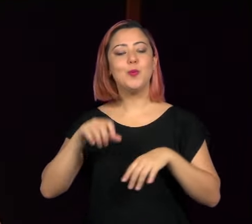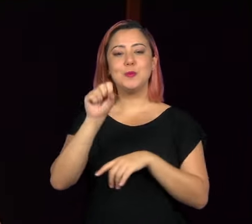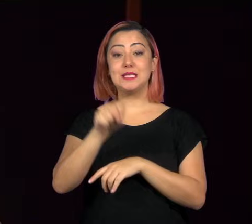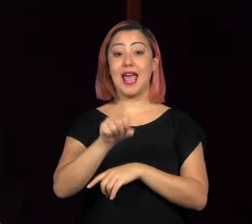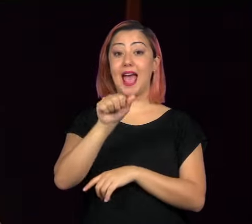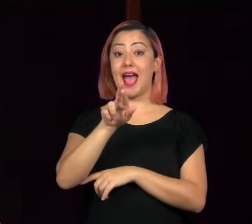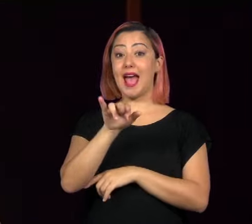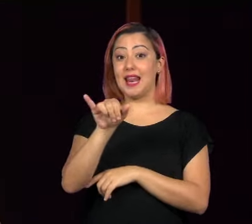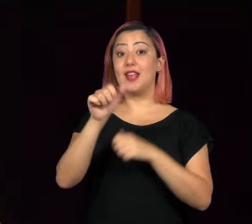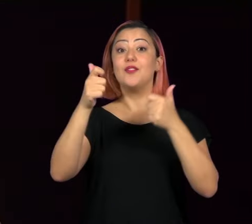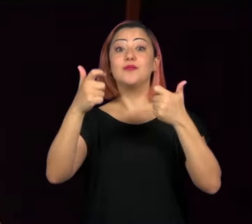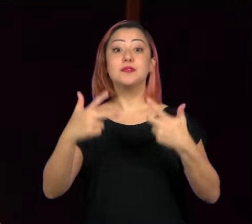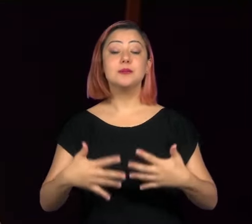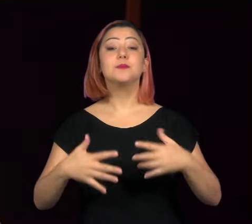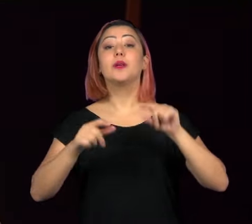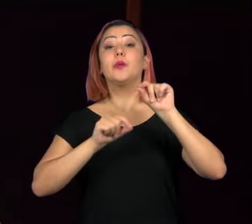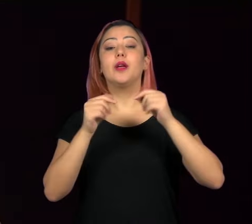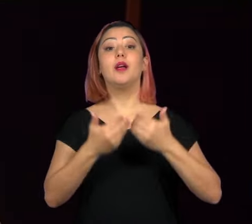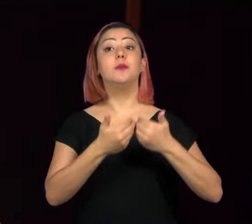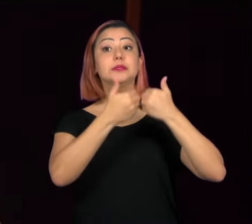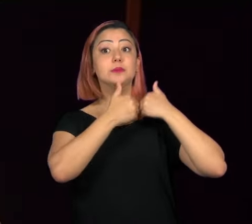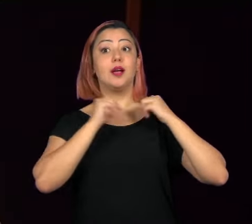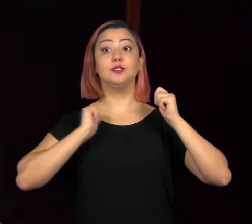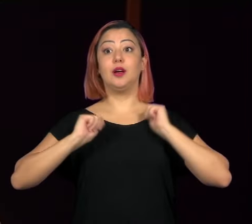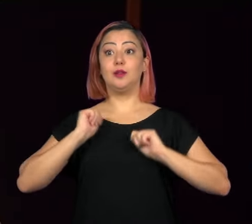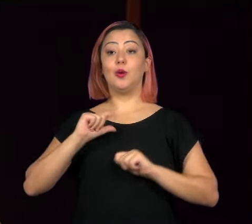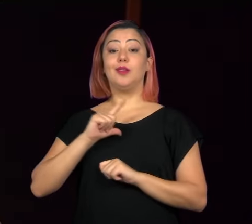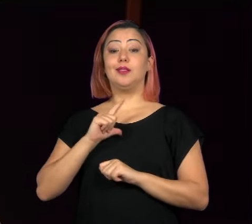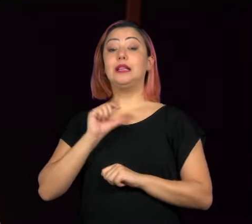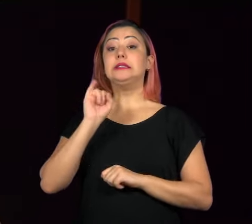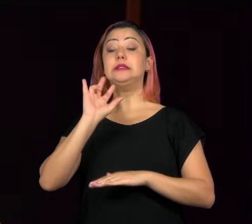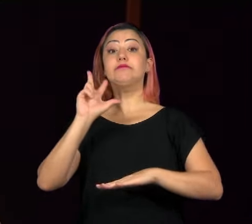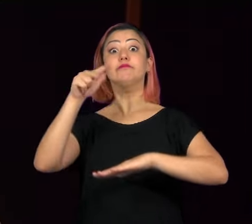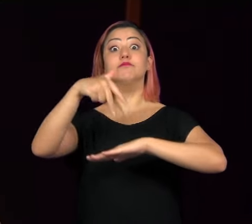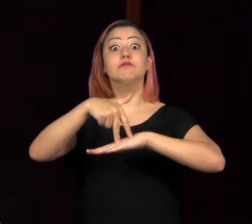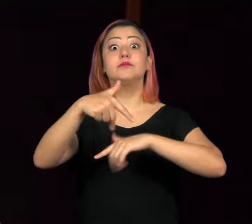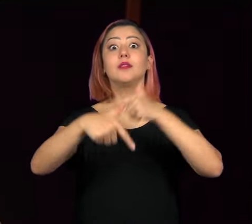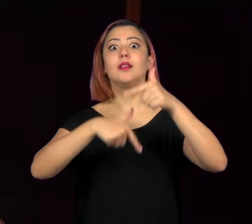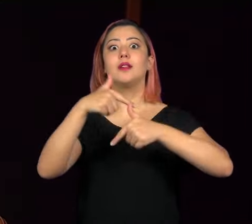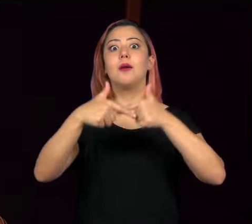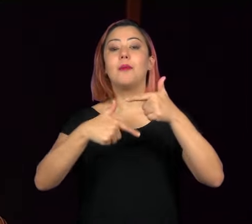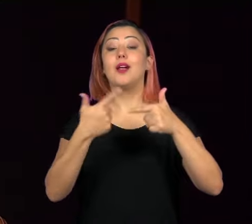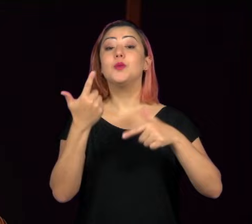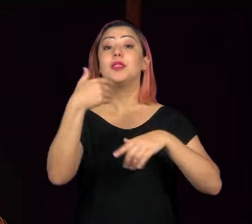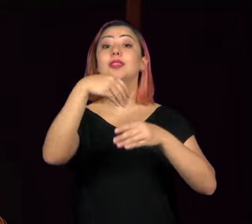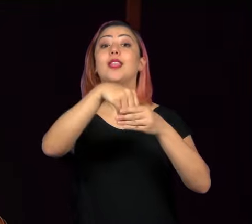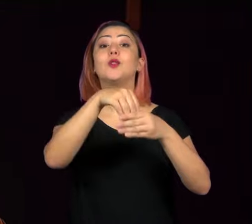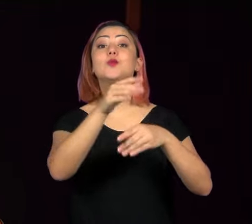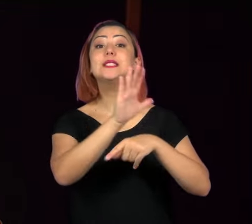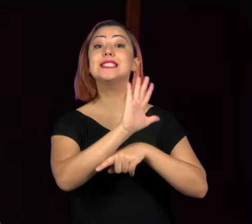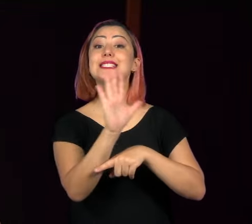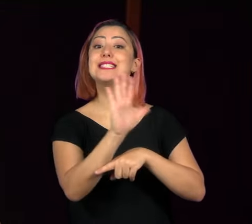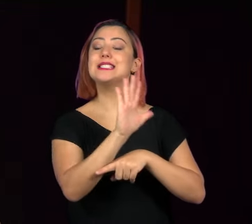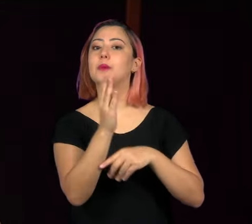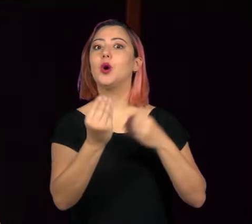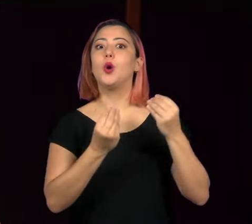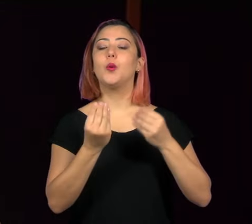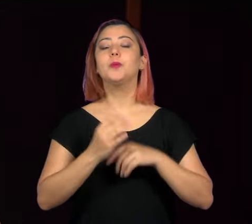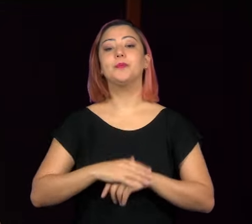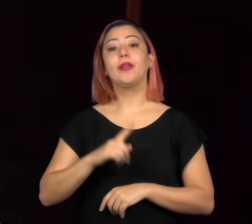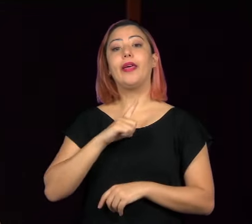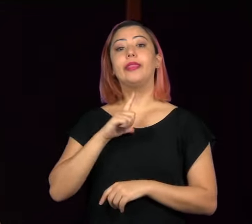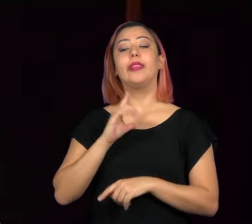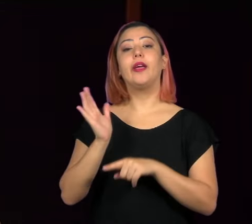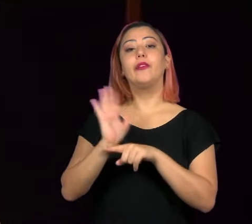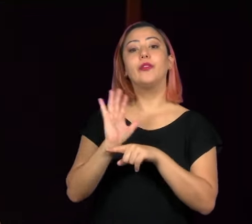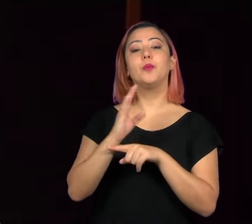falar sobre a responsabilidade que um ator assume quando chega para fazer um trabalho no cinema. Ele usa como exemplo o filme